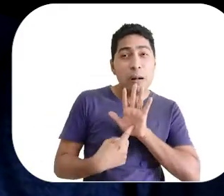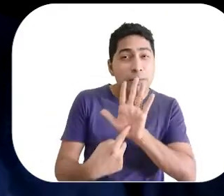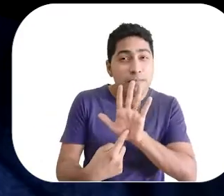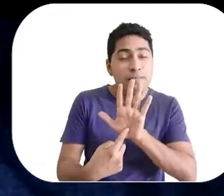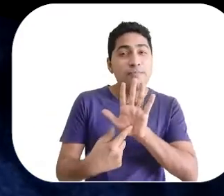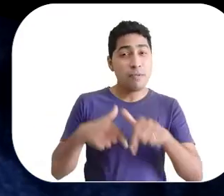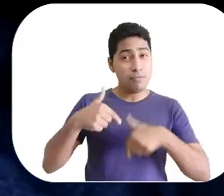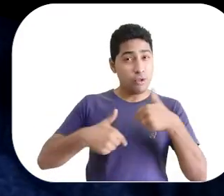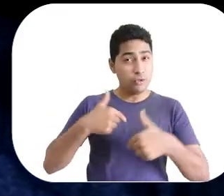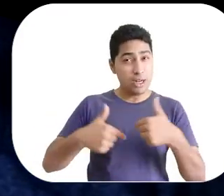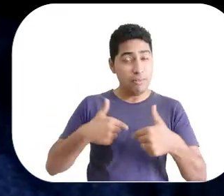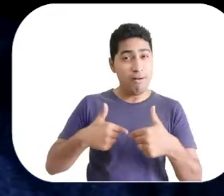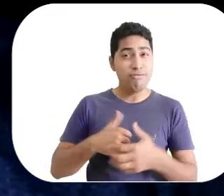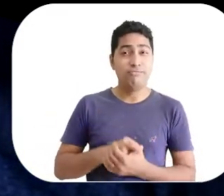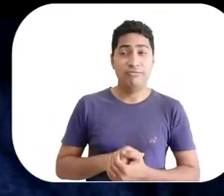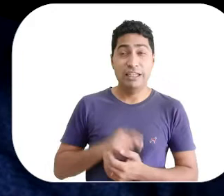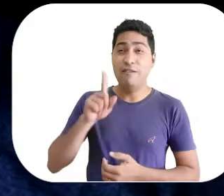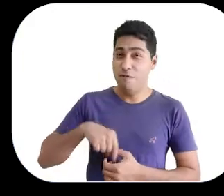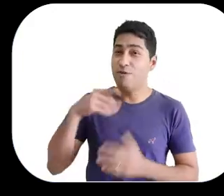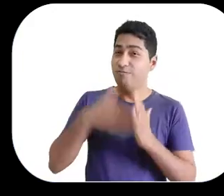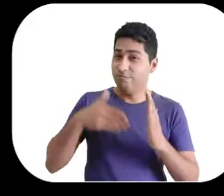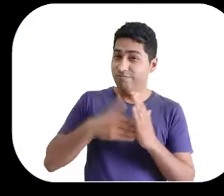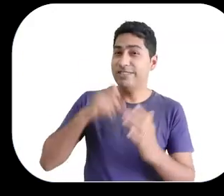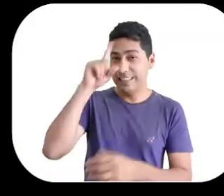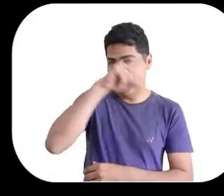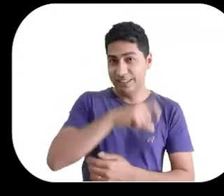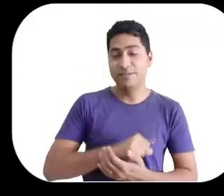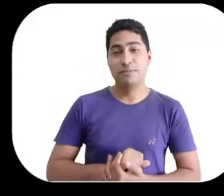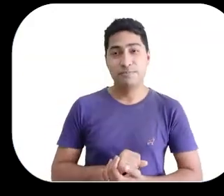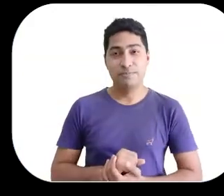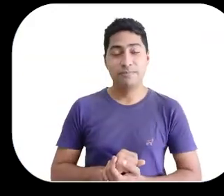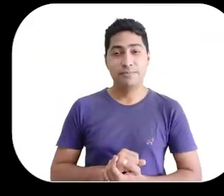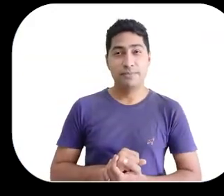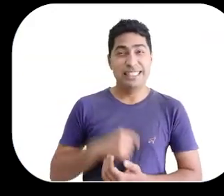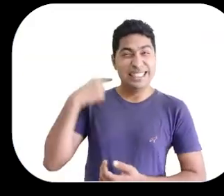de mostrar o trabalho, foi um desafio.